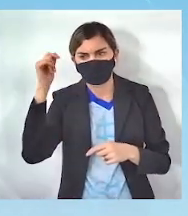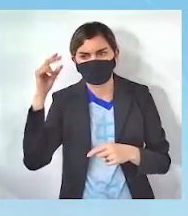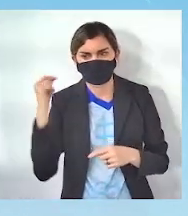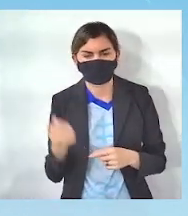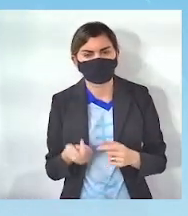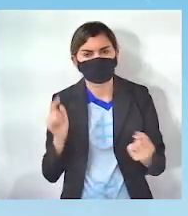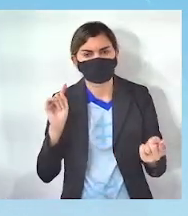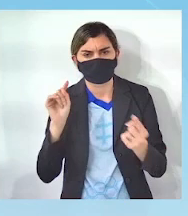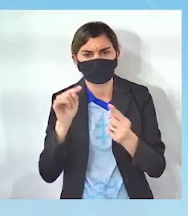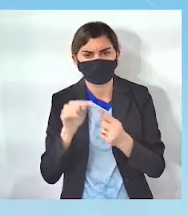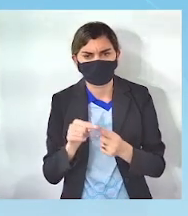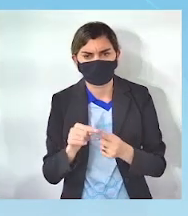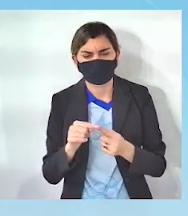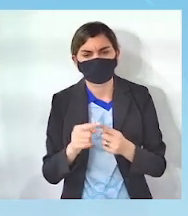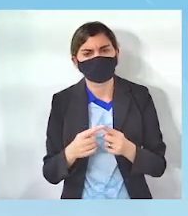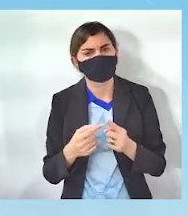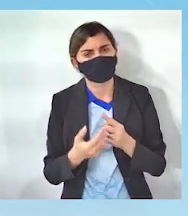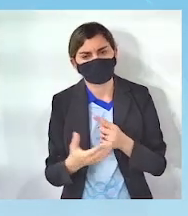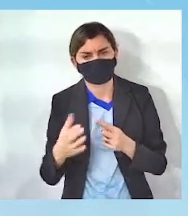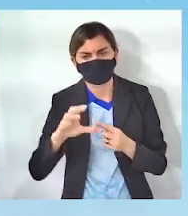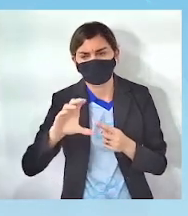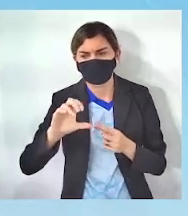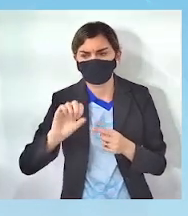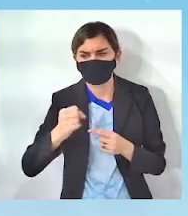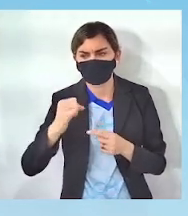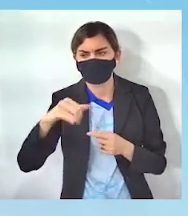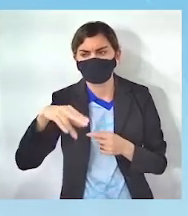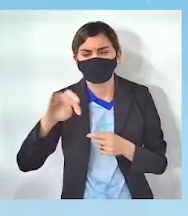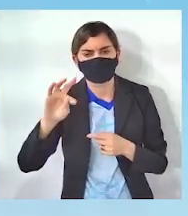muito associado à questão da simetria, à